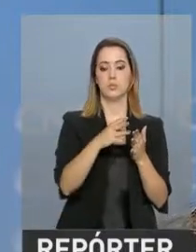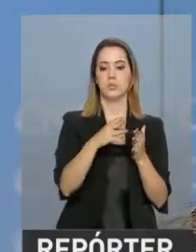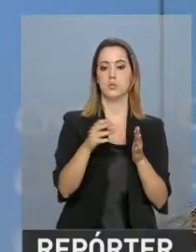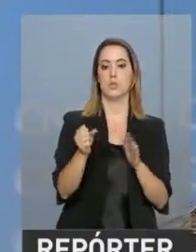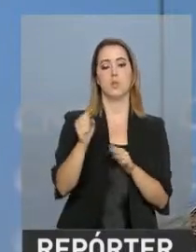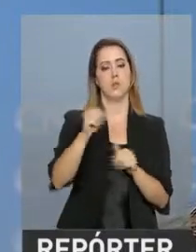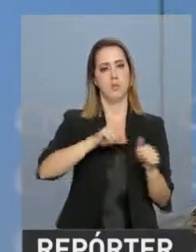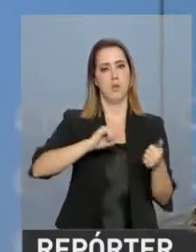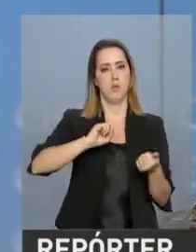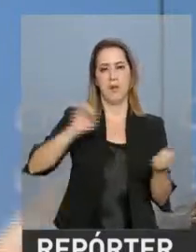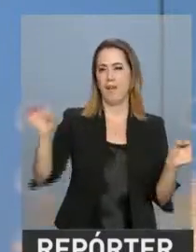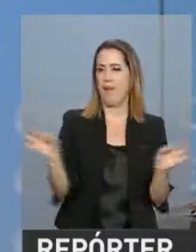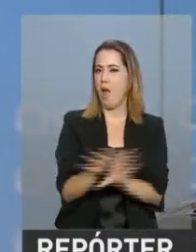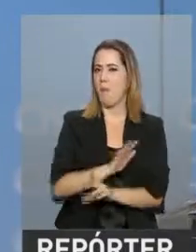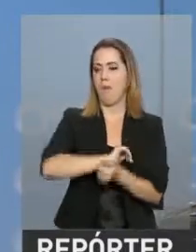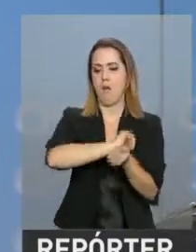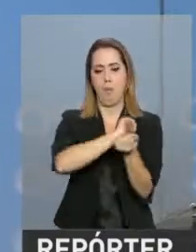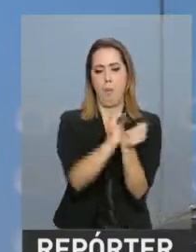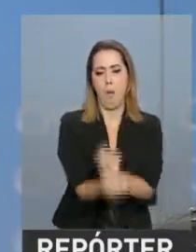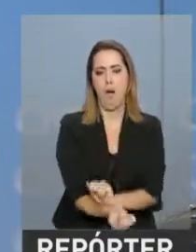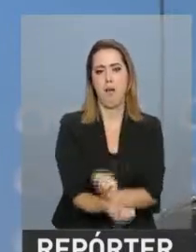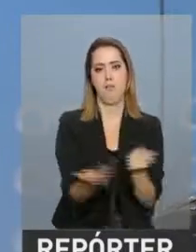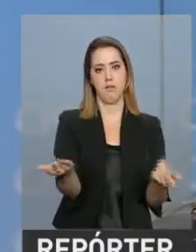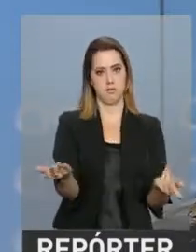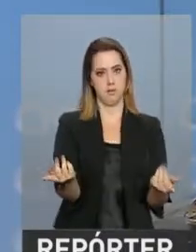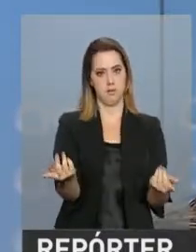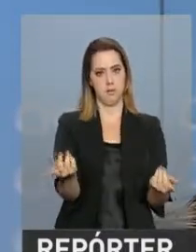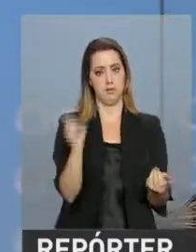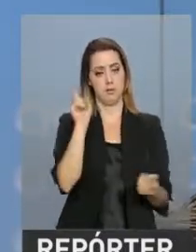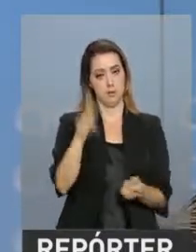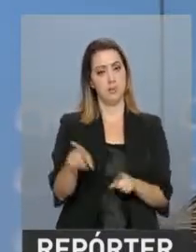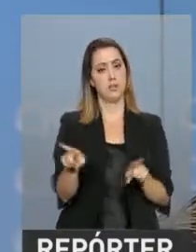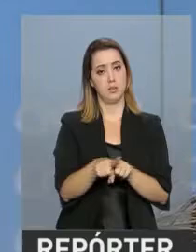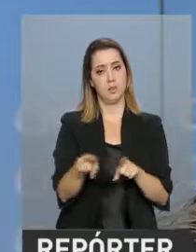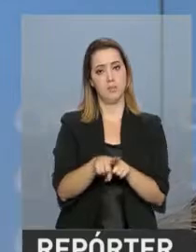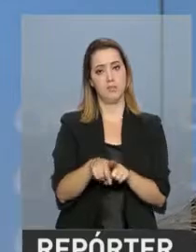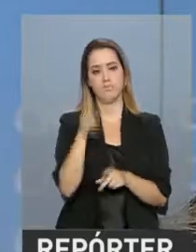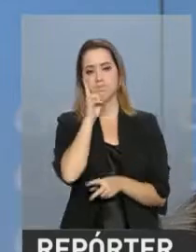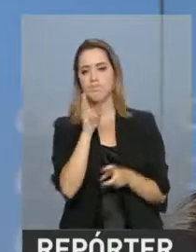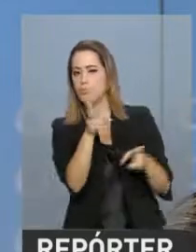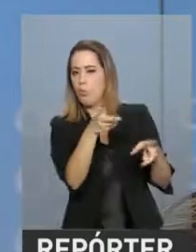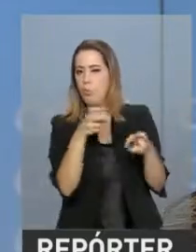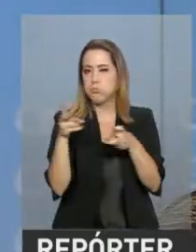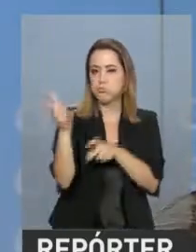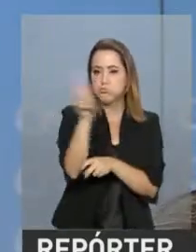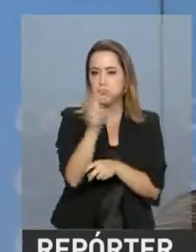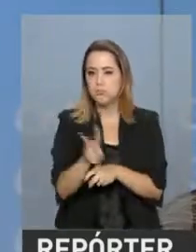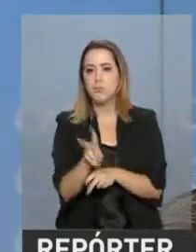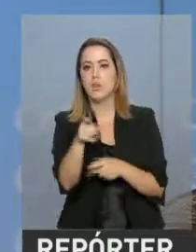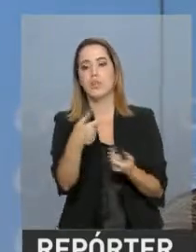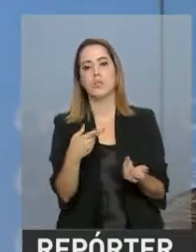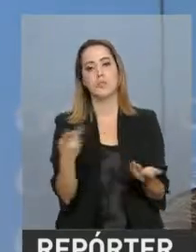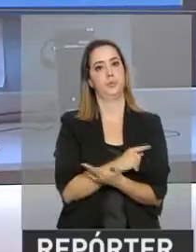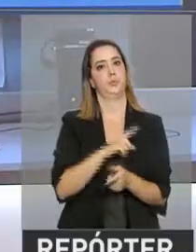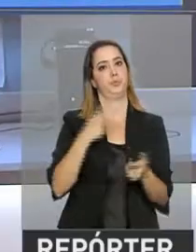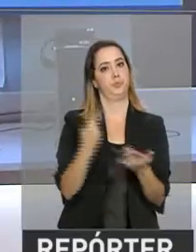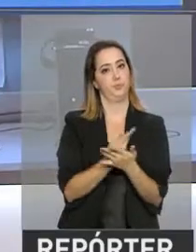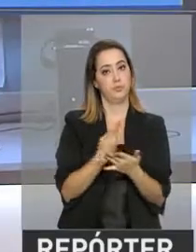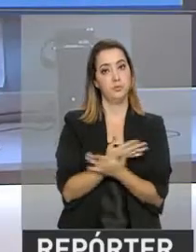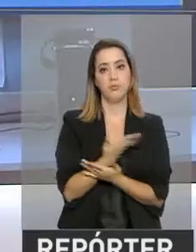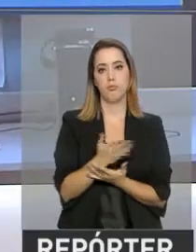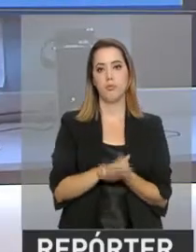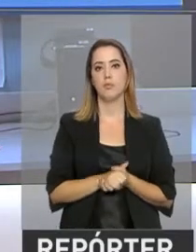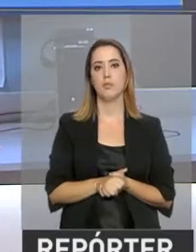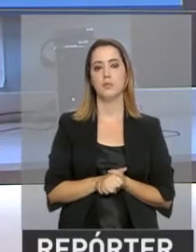de erradicação do trabalho escravo e mais do que isso é criar um observatório para o monitoramento dessas relações